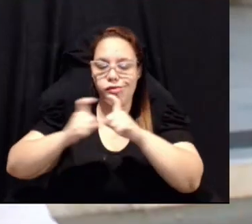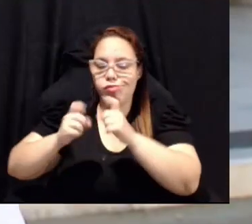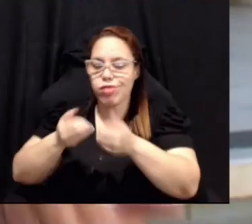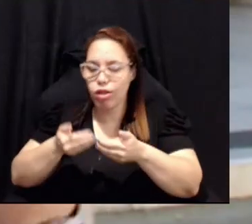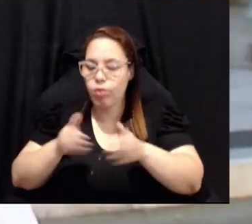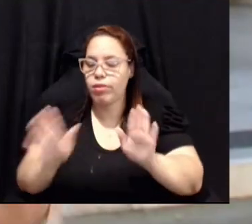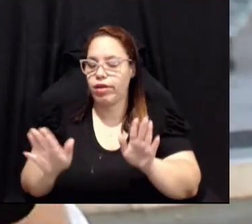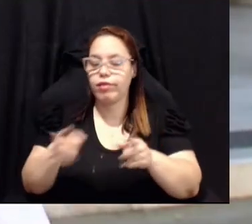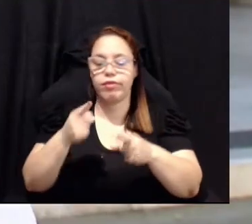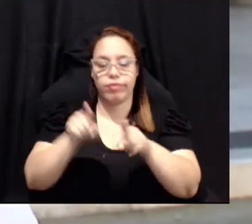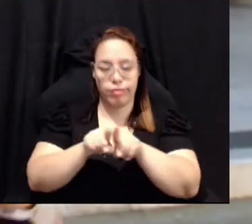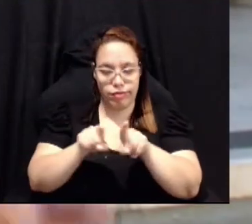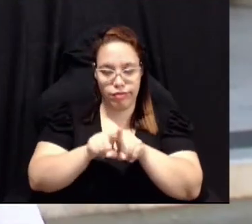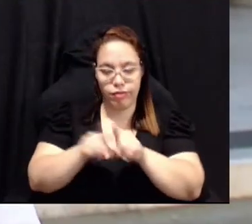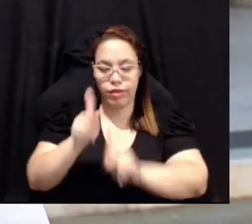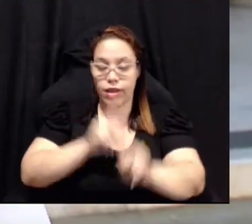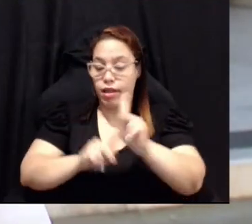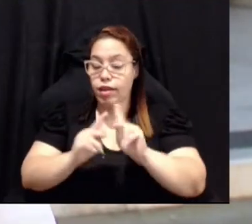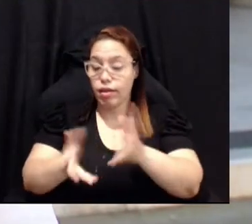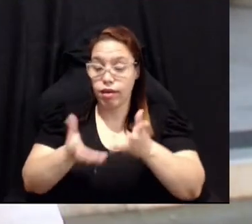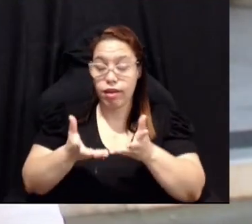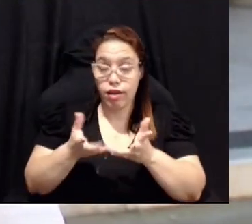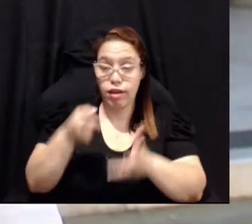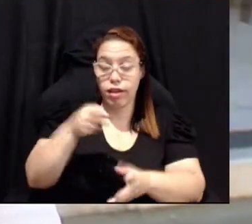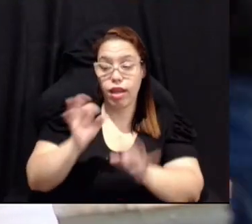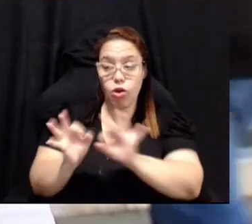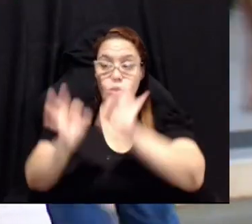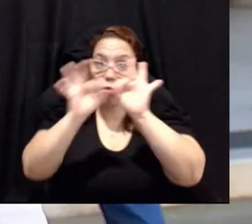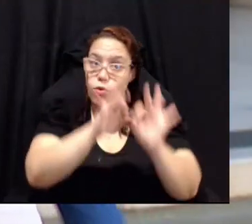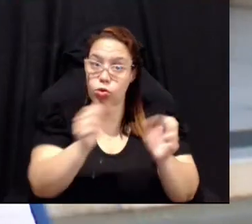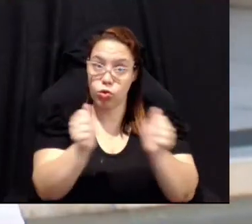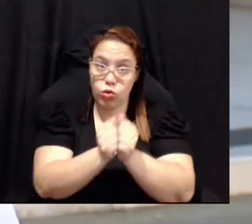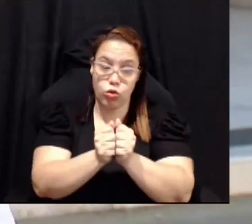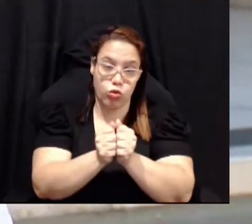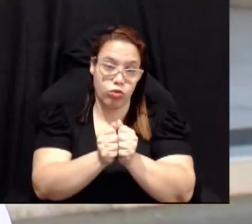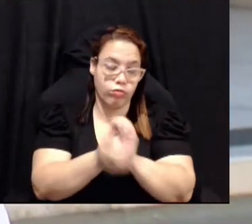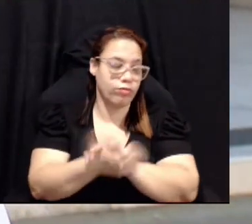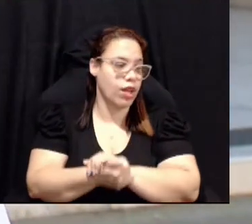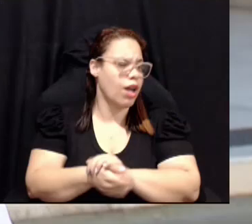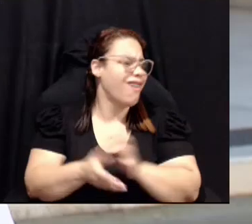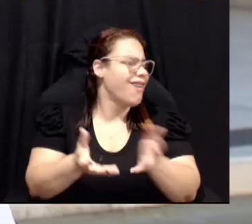toda a população que queira estar ali participando junto conosco. Quem tiver